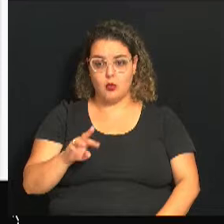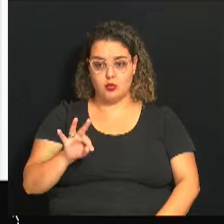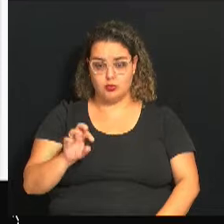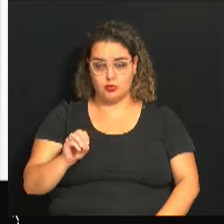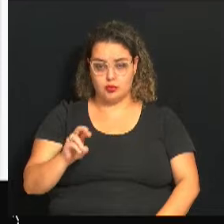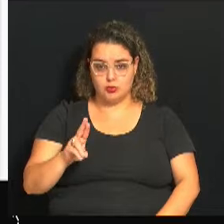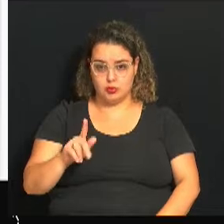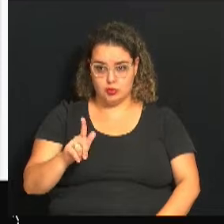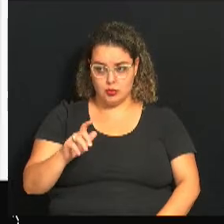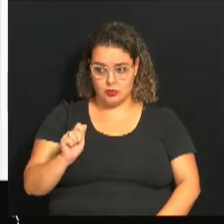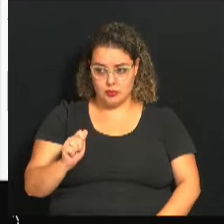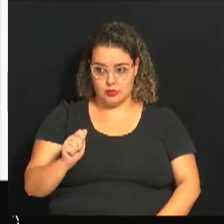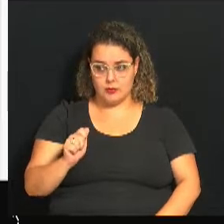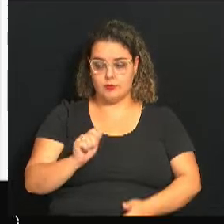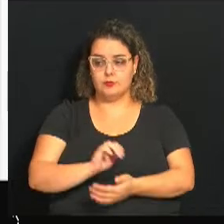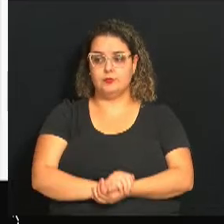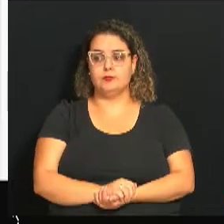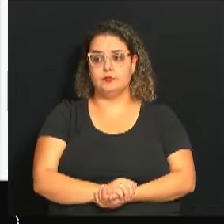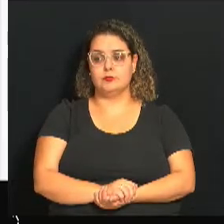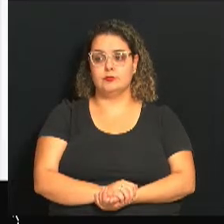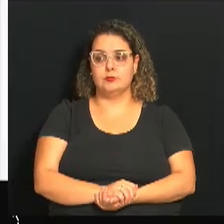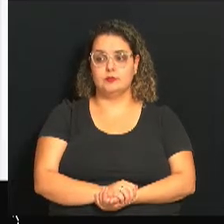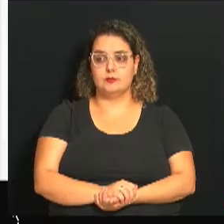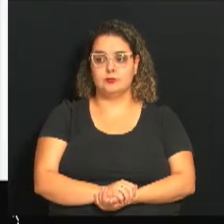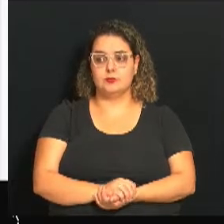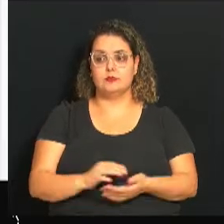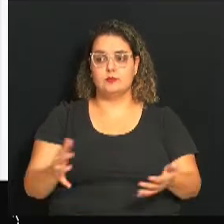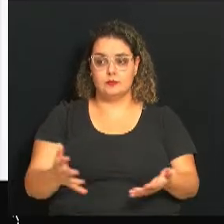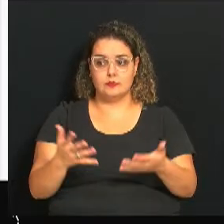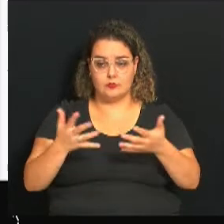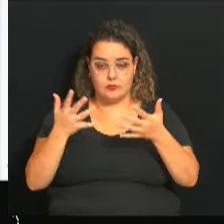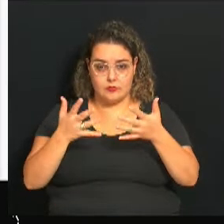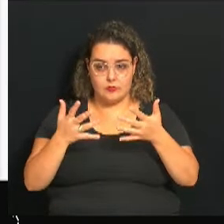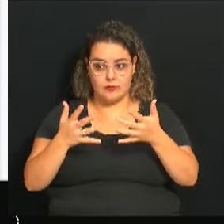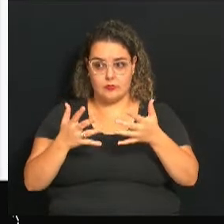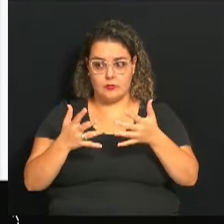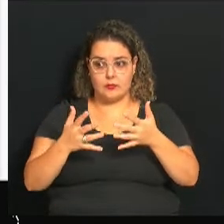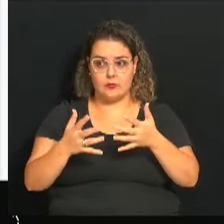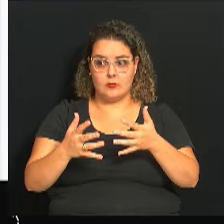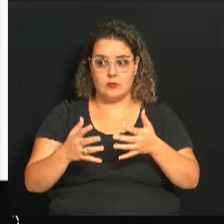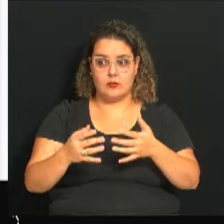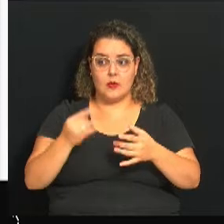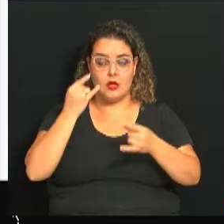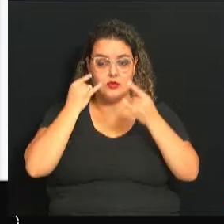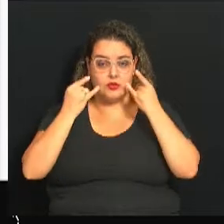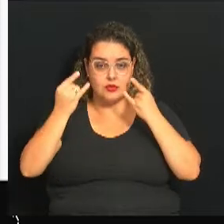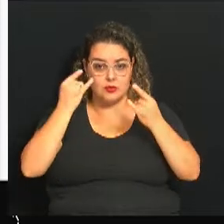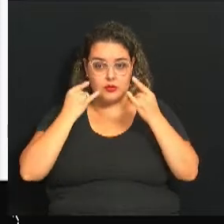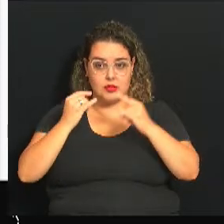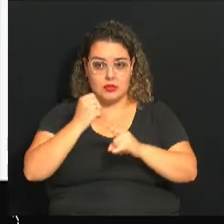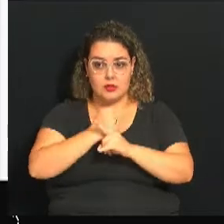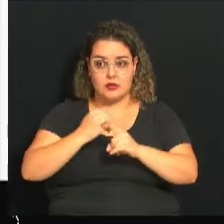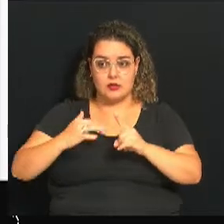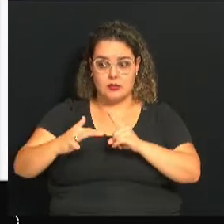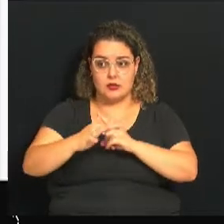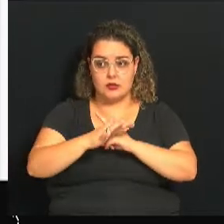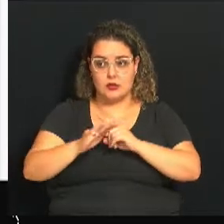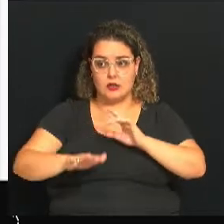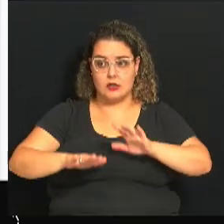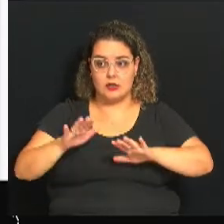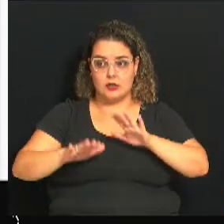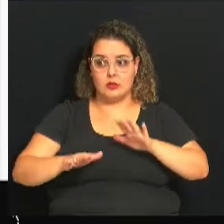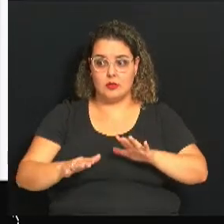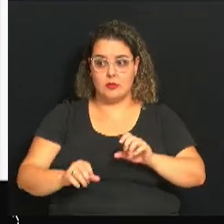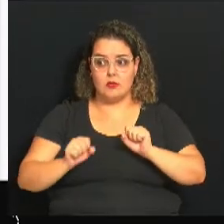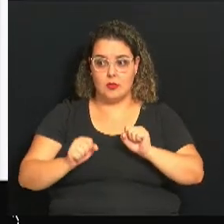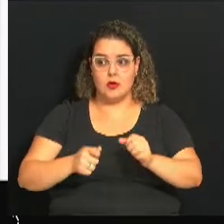Então, se a gente vai intensificar e incentivar habitações de interesse social, de repente a outorga pode ser isenta para